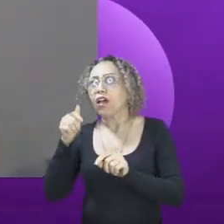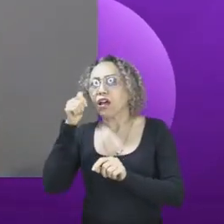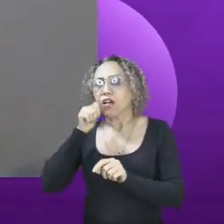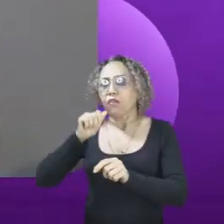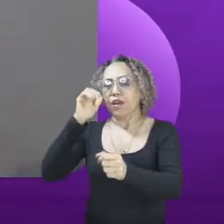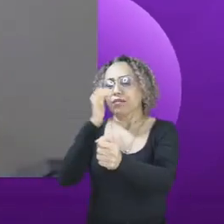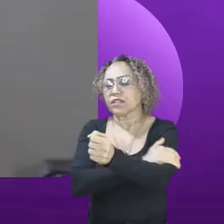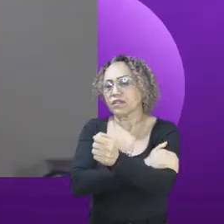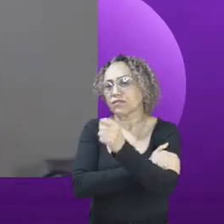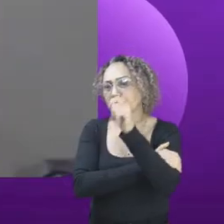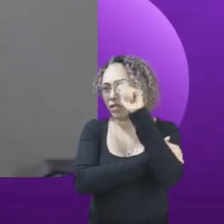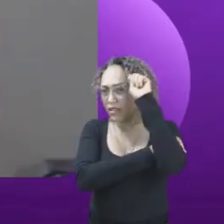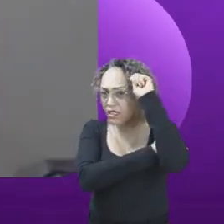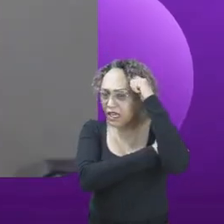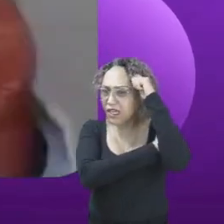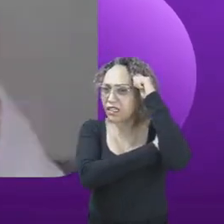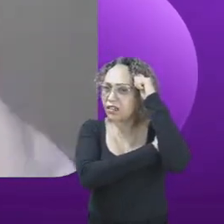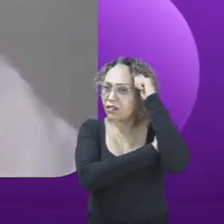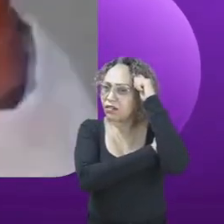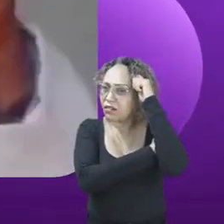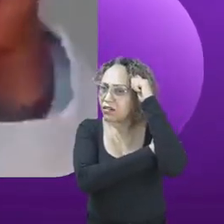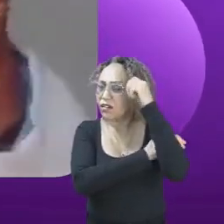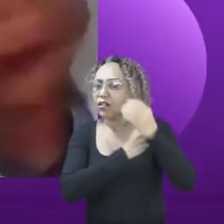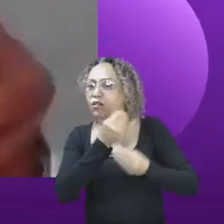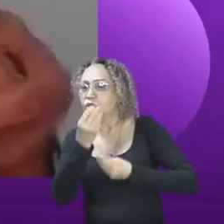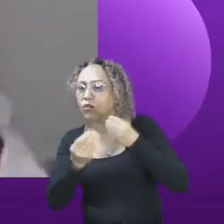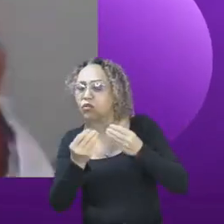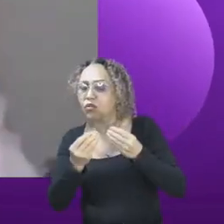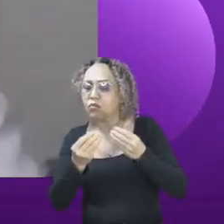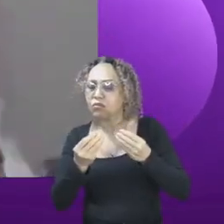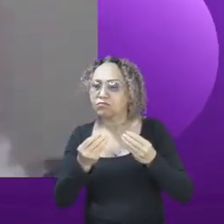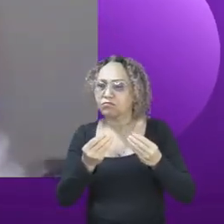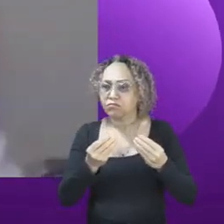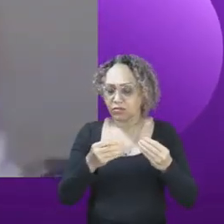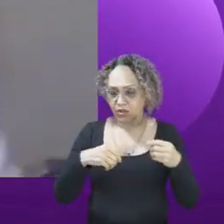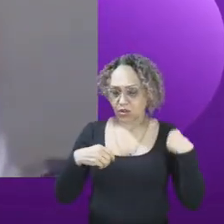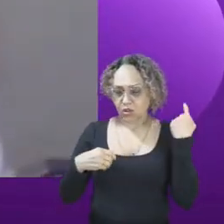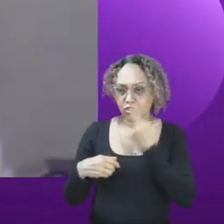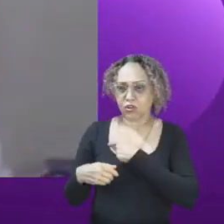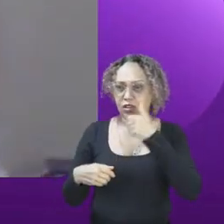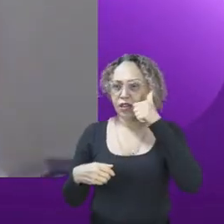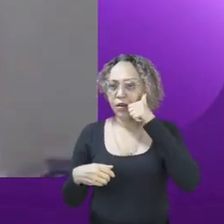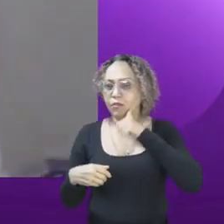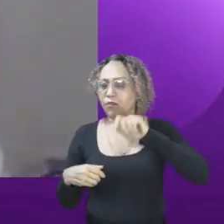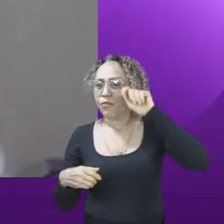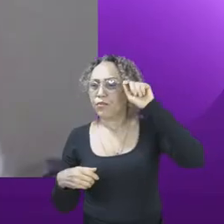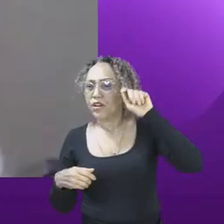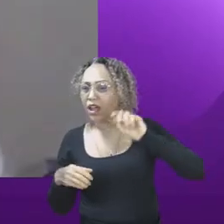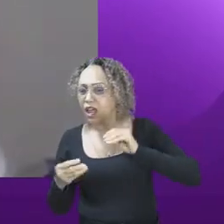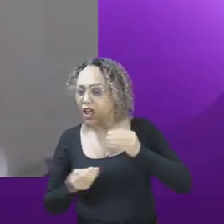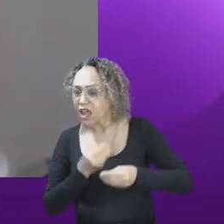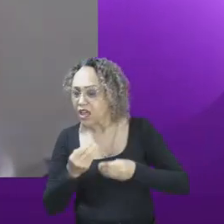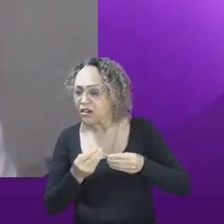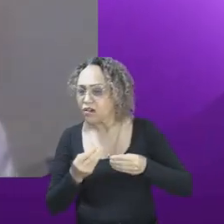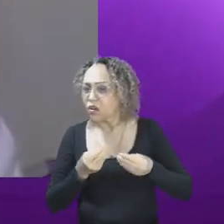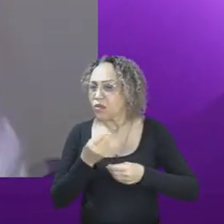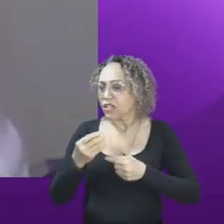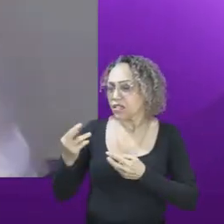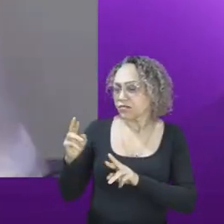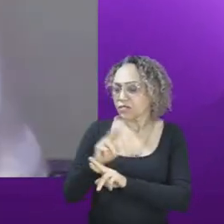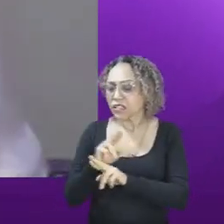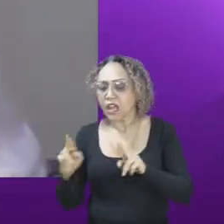as formas de relacionamento entre nós, mulheres, né? A gente precisa desenvolver e